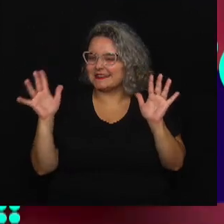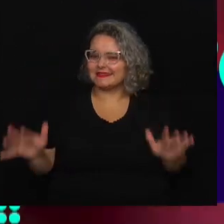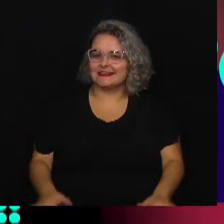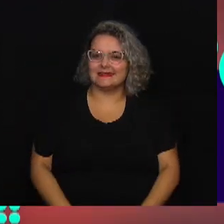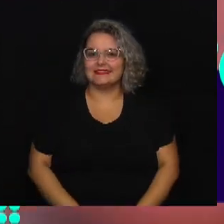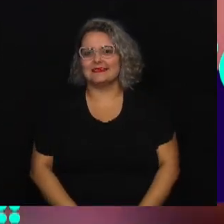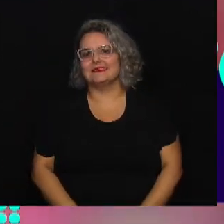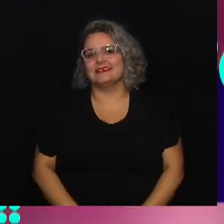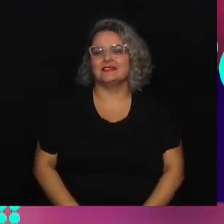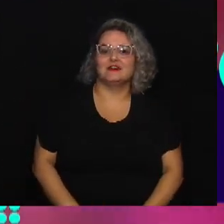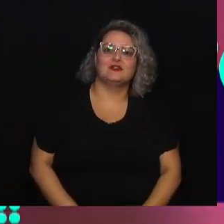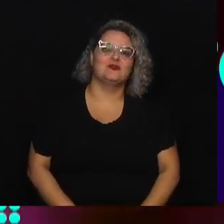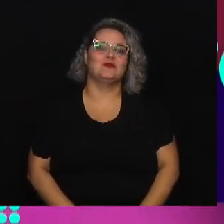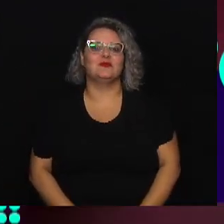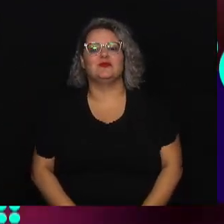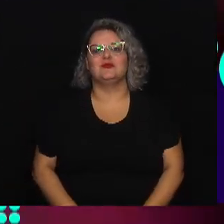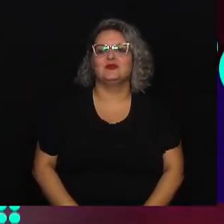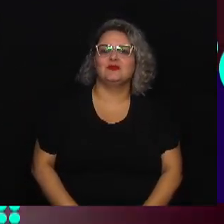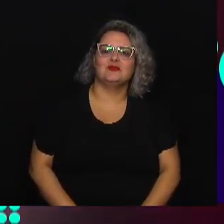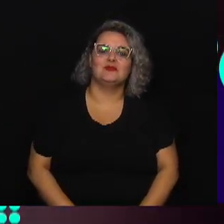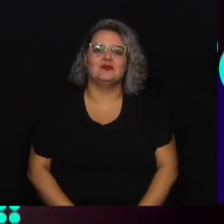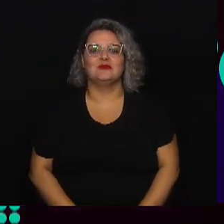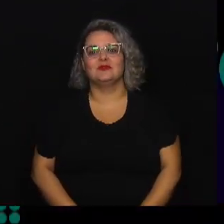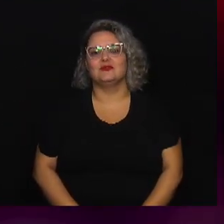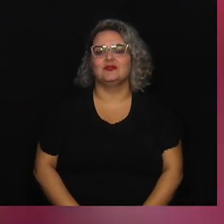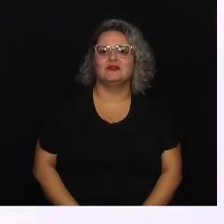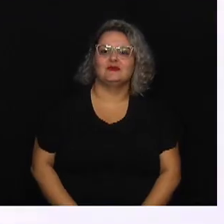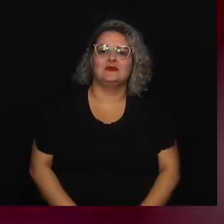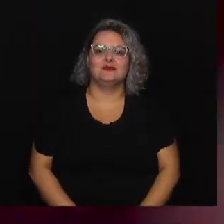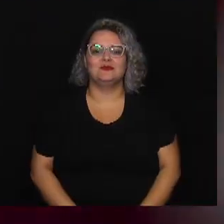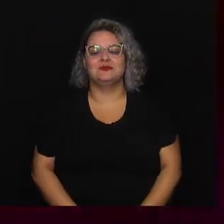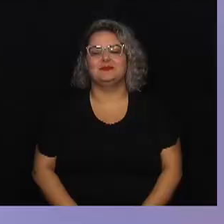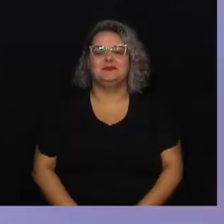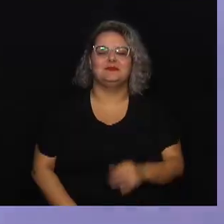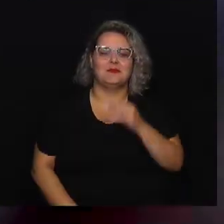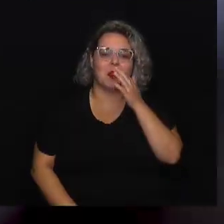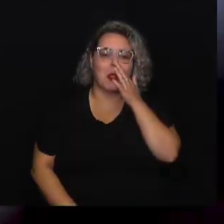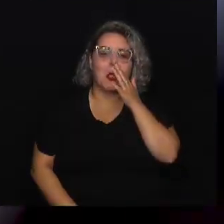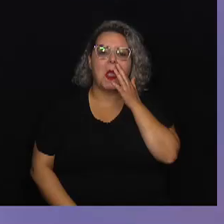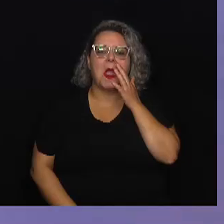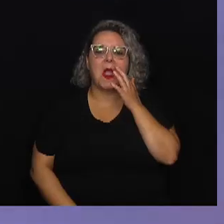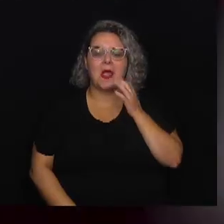Você já brotou na localização, calcinha no chão. Posso falar?